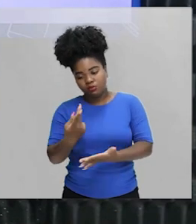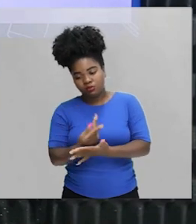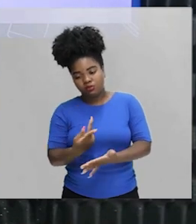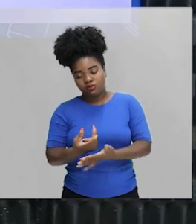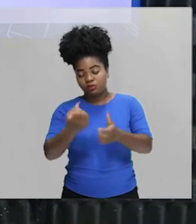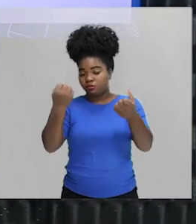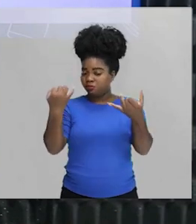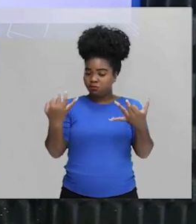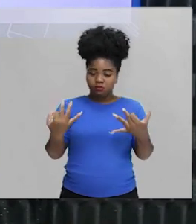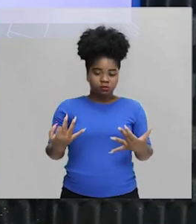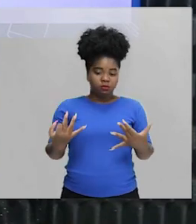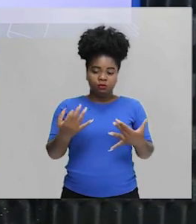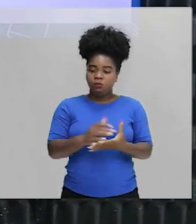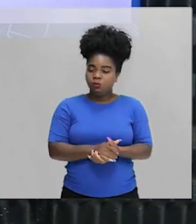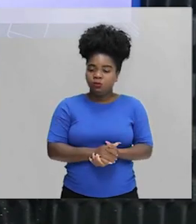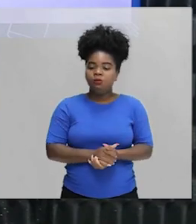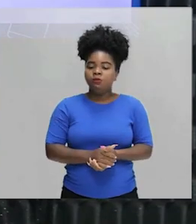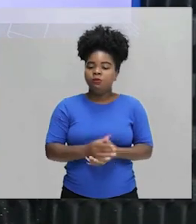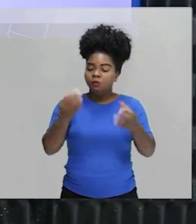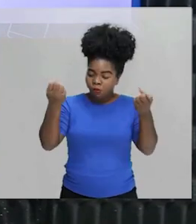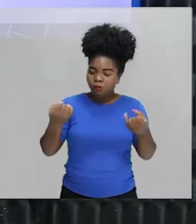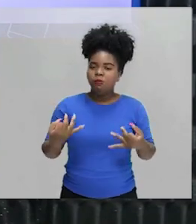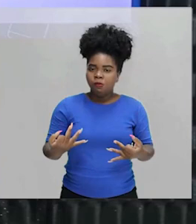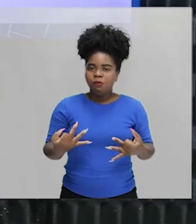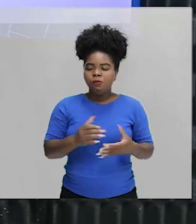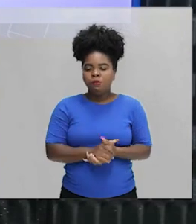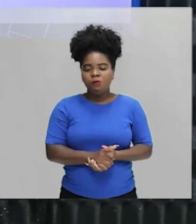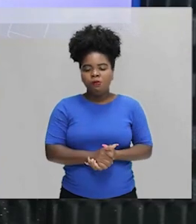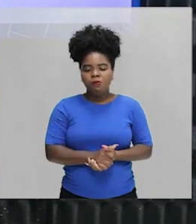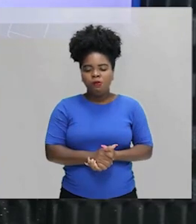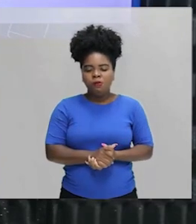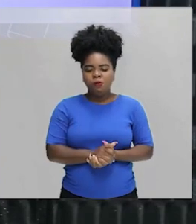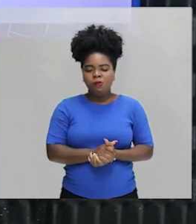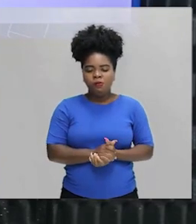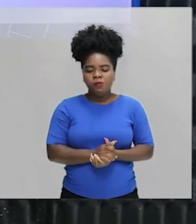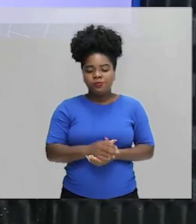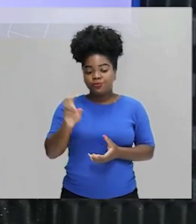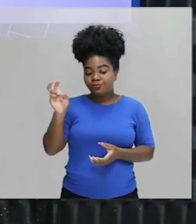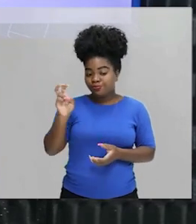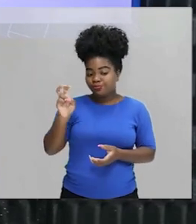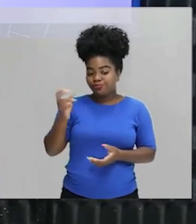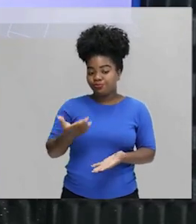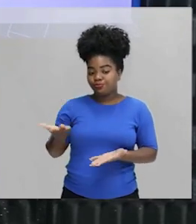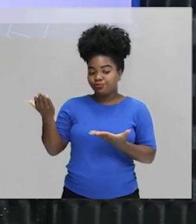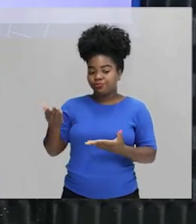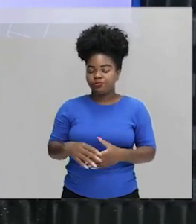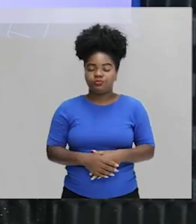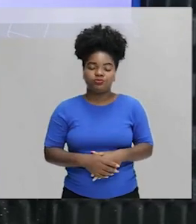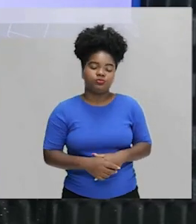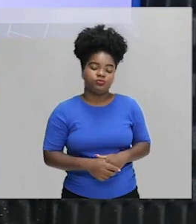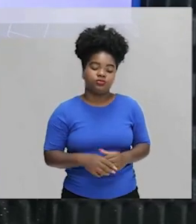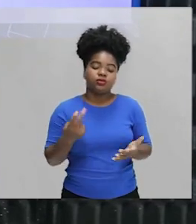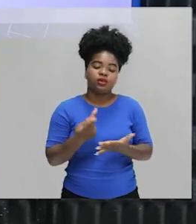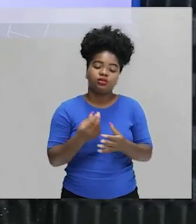espectos certo Quer dizer na verdade ele explica esses espectos né OK e o cinco modelo atômico de B teve